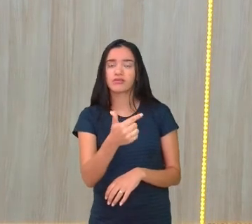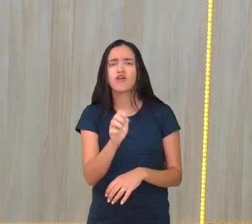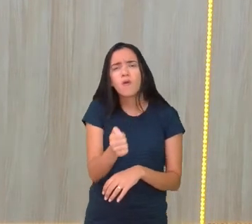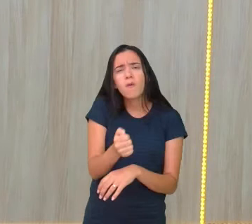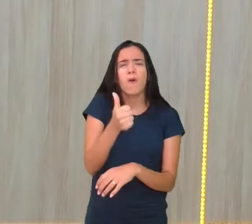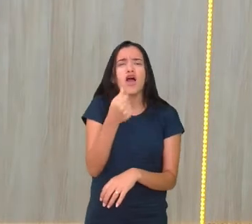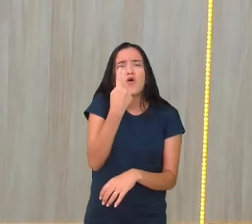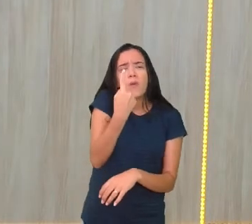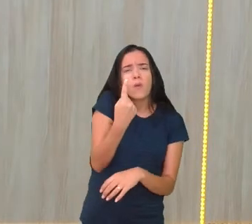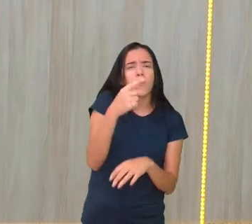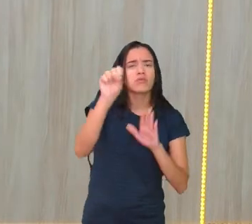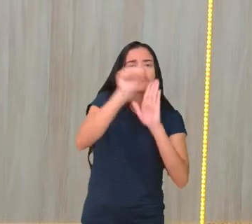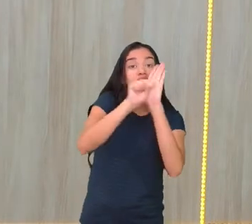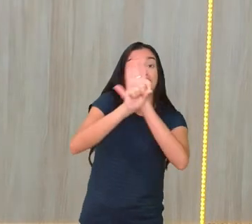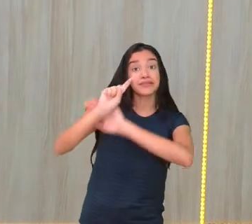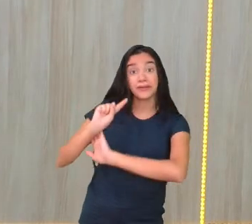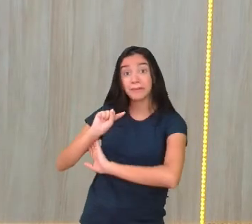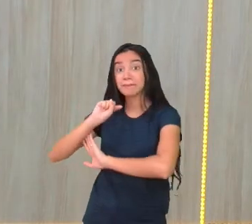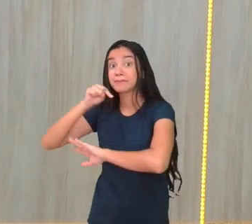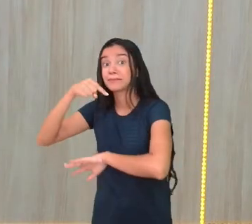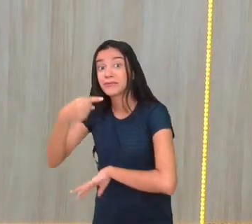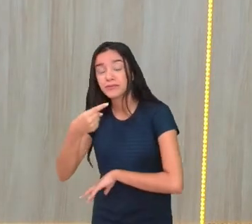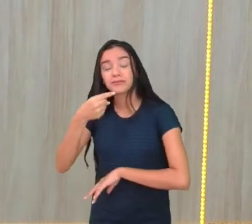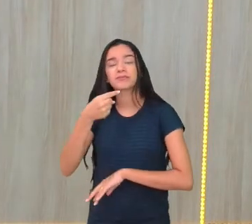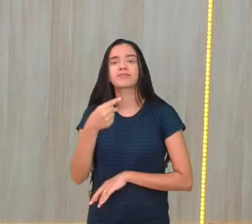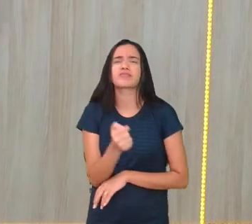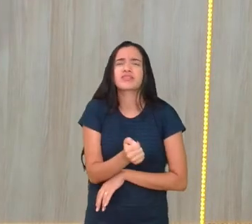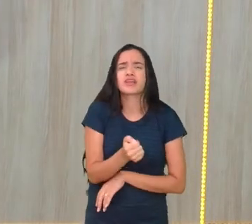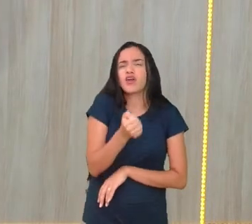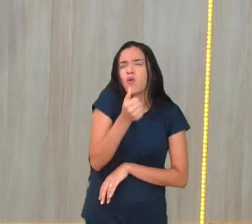Quase um século depois,